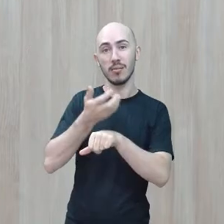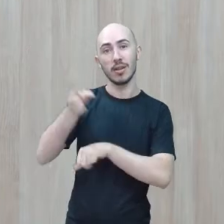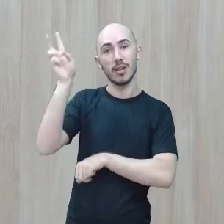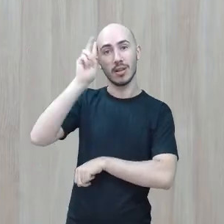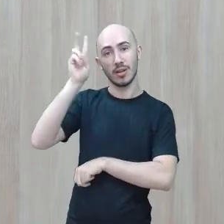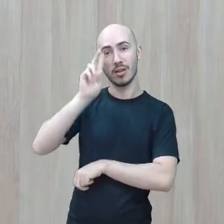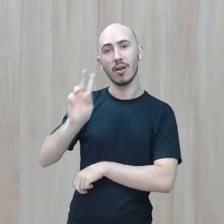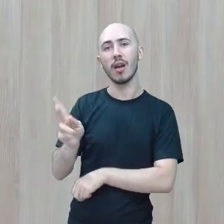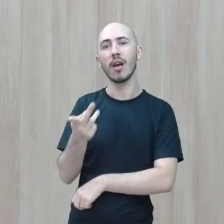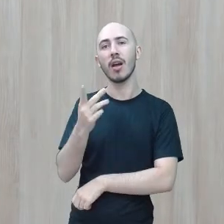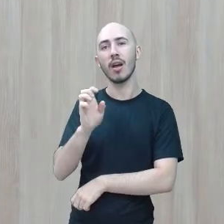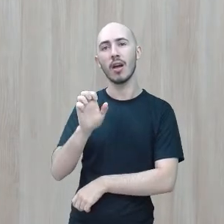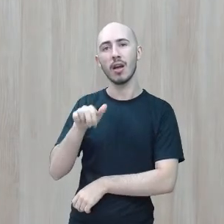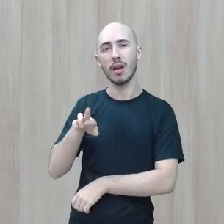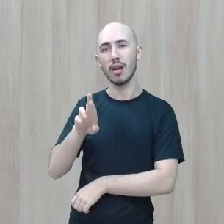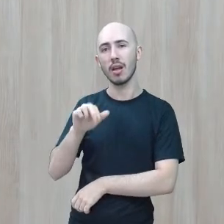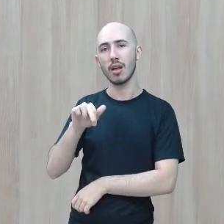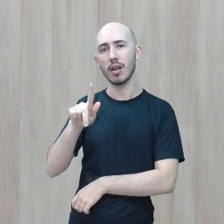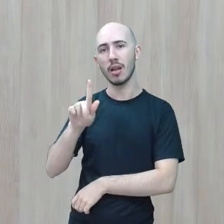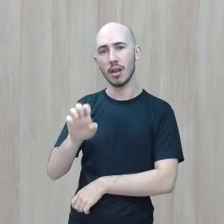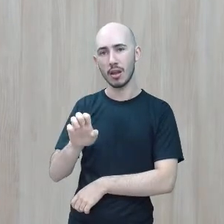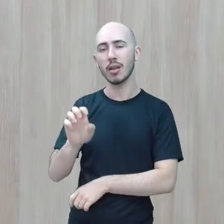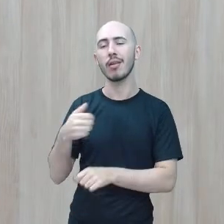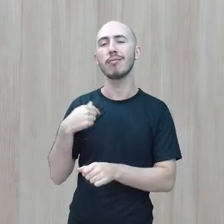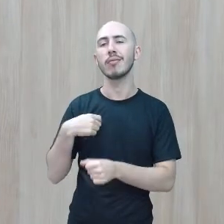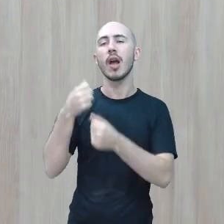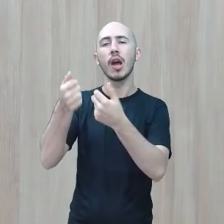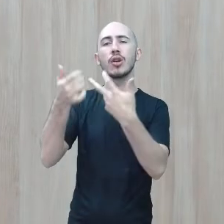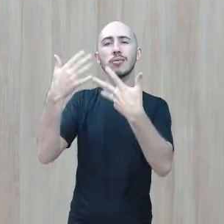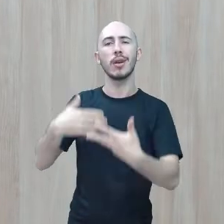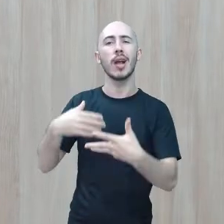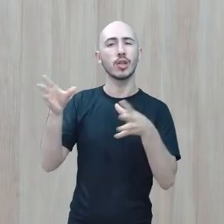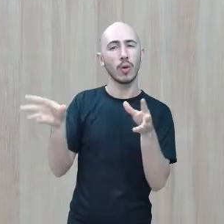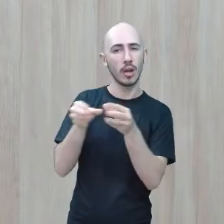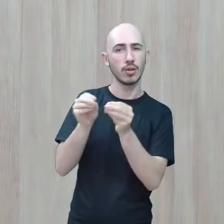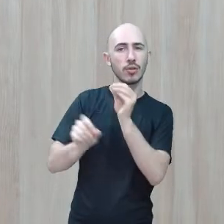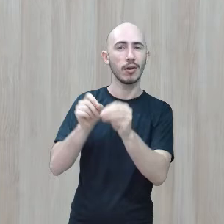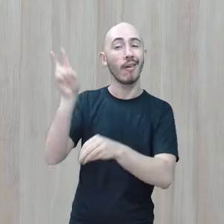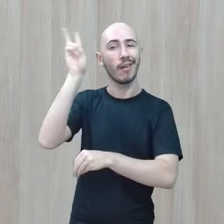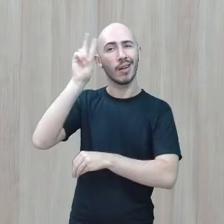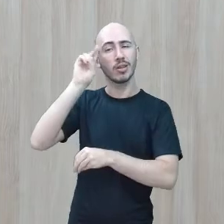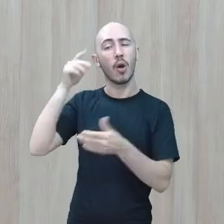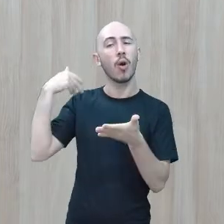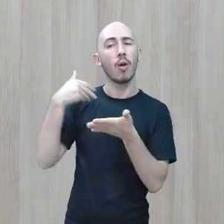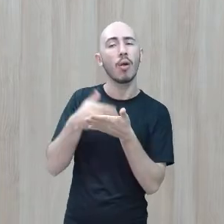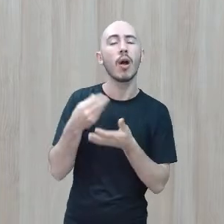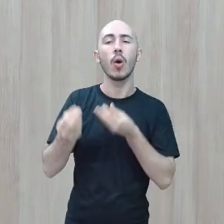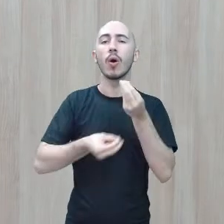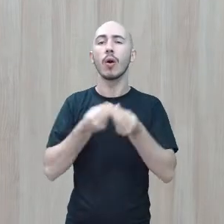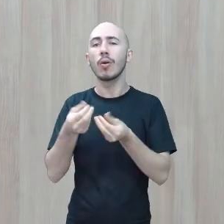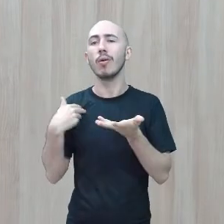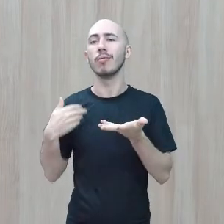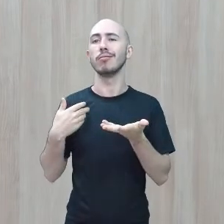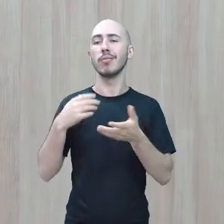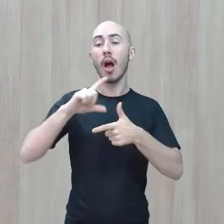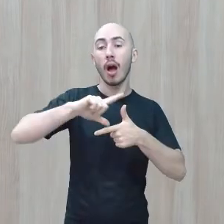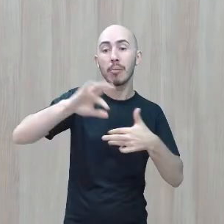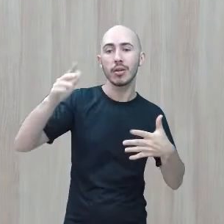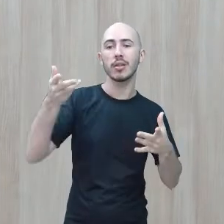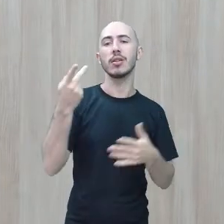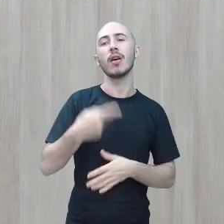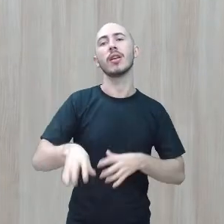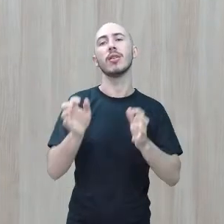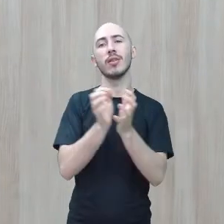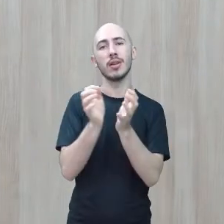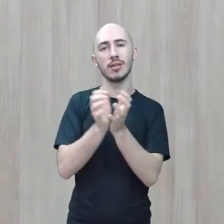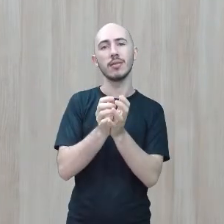professor Henrique, para que ele falasse, assim, desse um breve resgate histórico de como deu esse processo de modernização da nossa